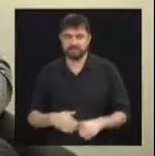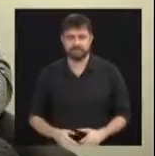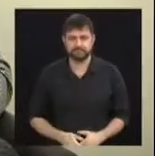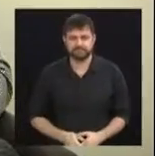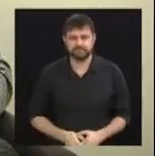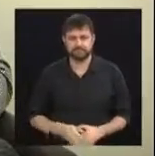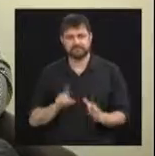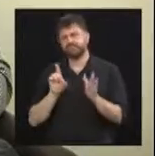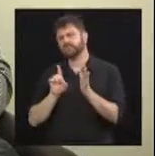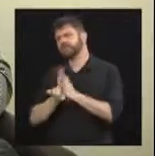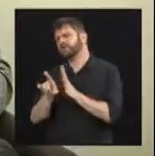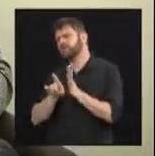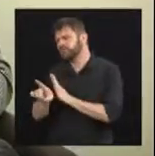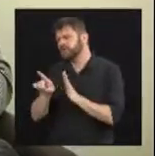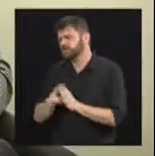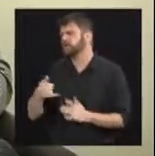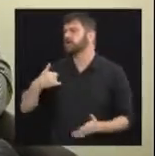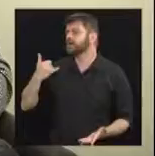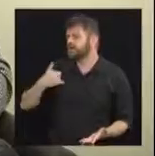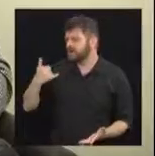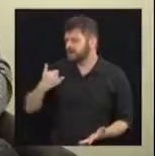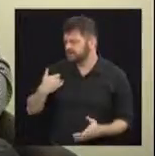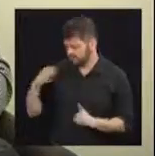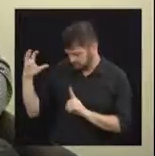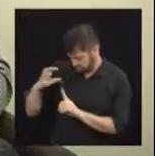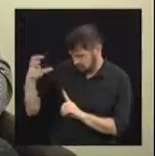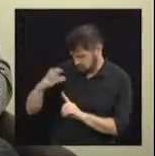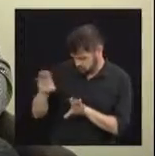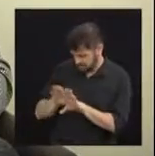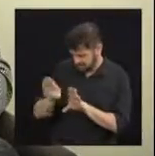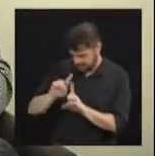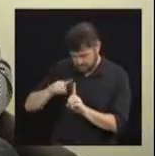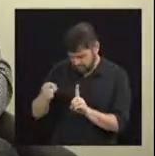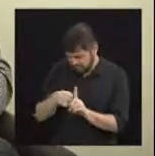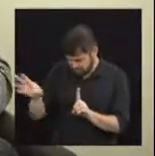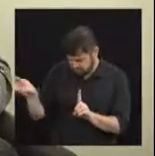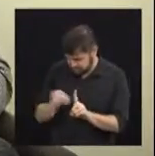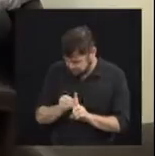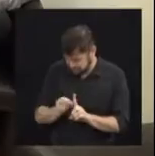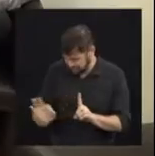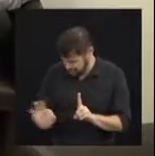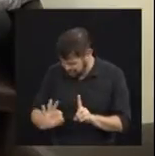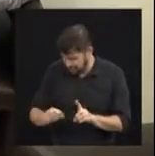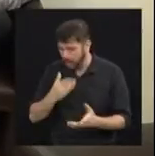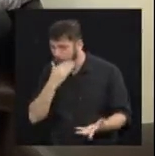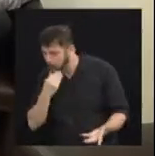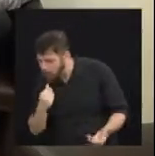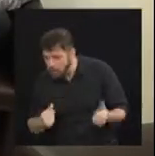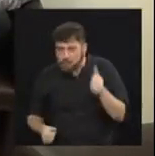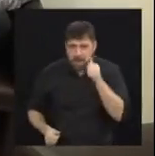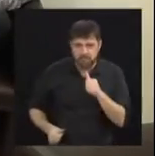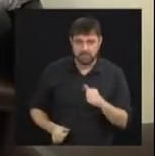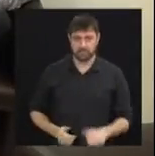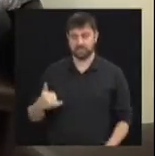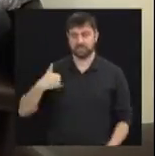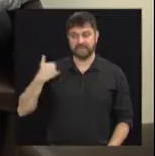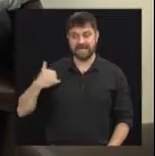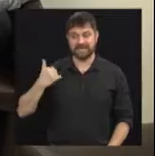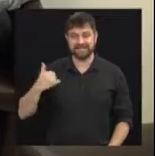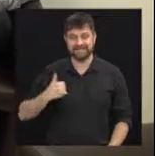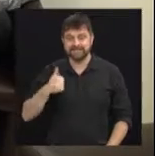E doutora, a idade influi também na infertilidade do homem e da mulher? Na verdade, a idade